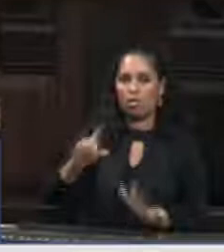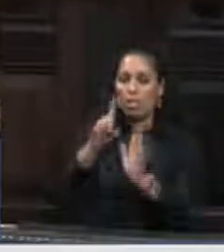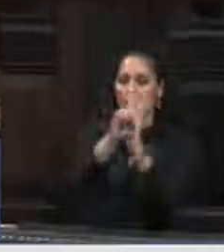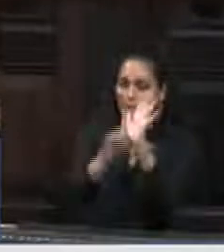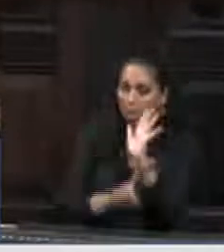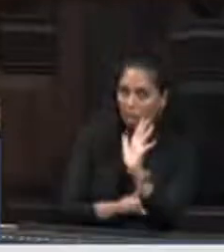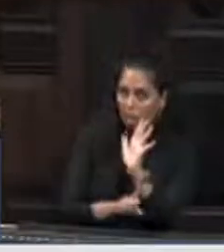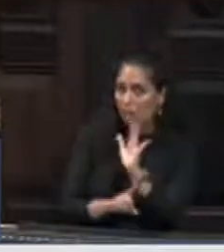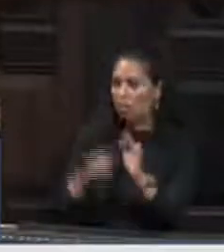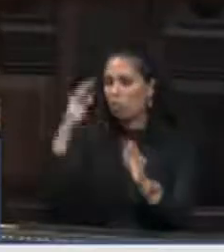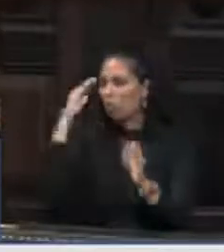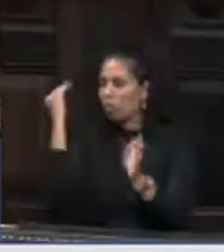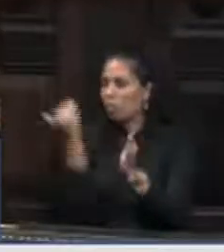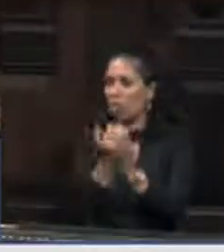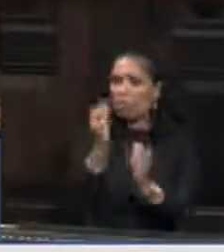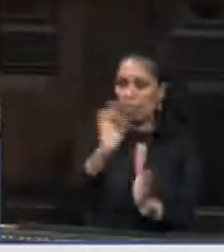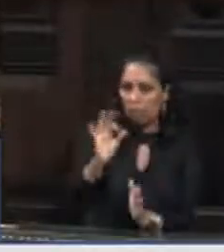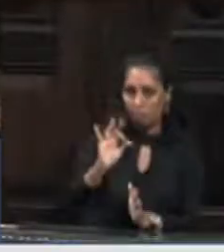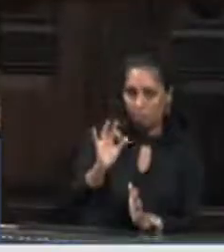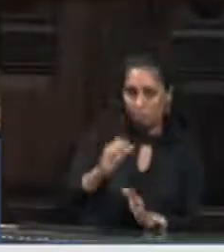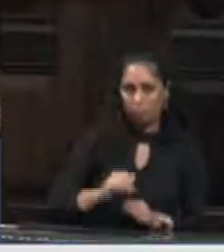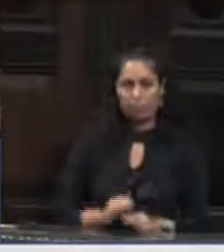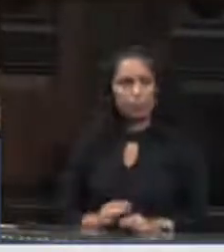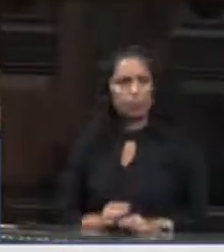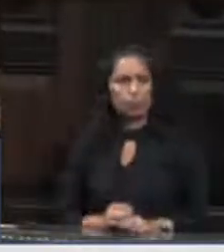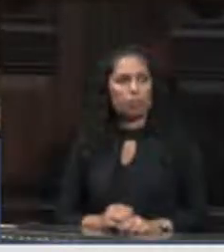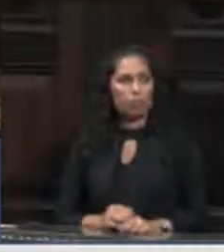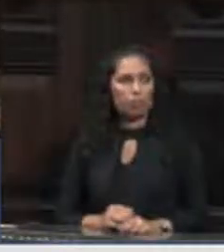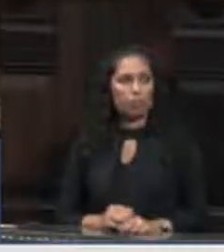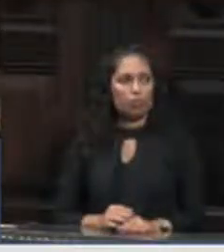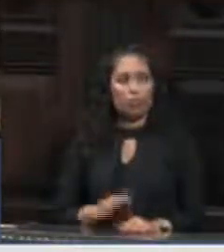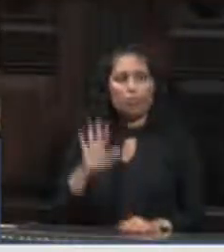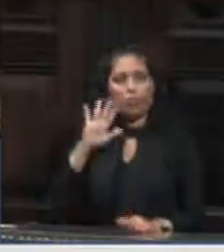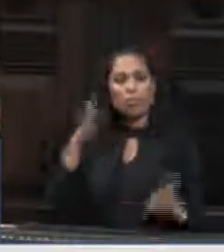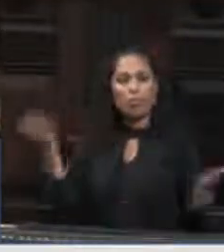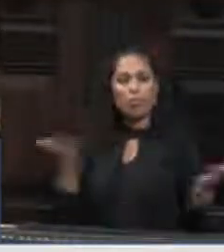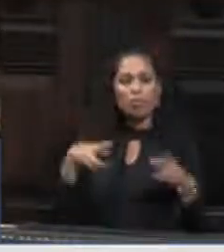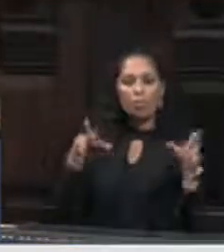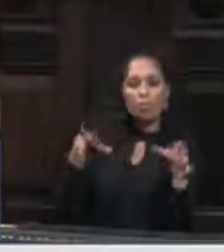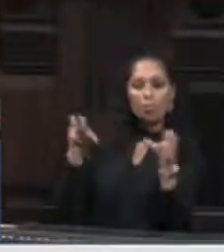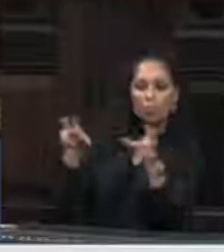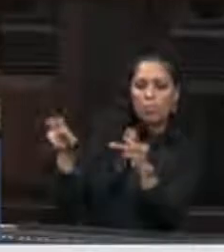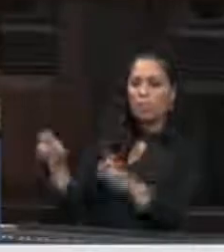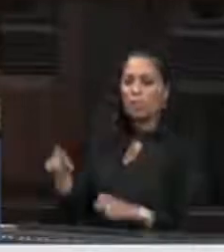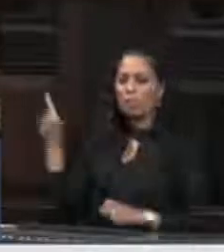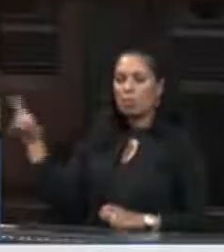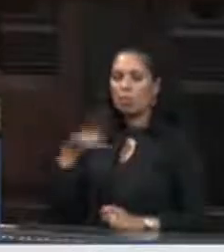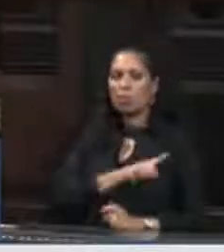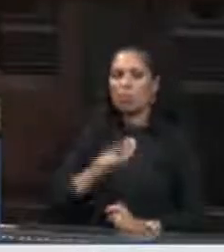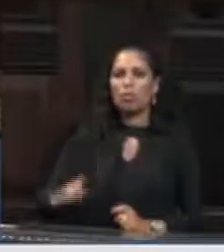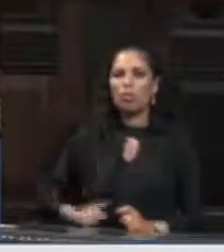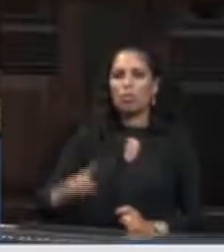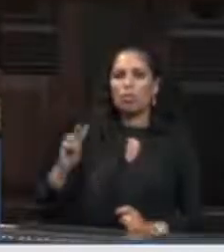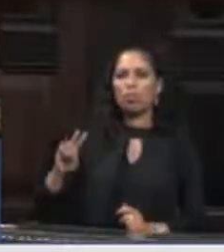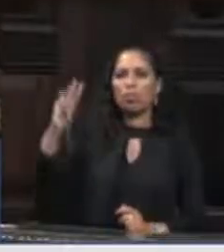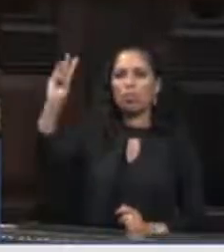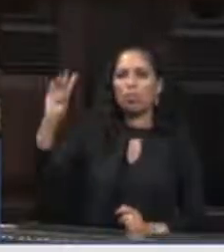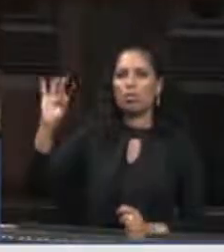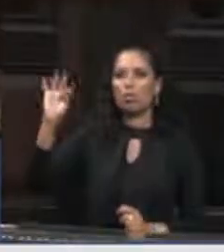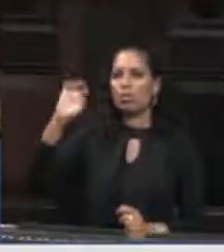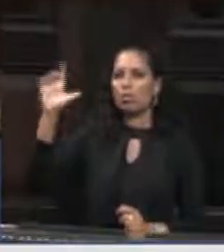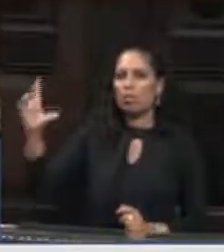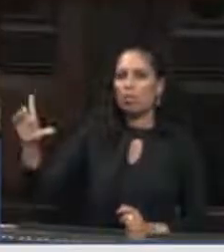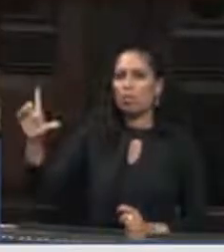decretos legislativos. Ora, percebo que o governador Witzel começa a